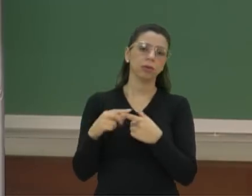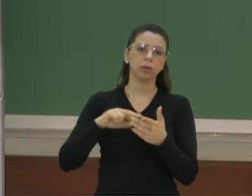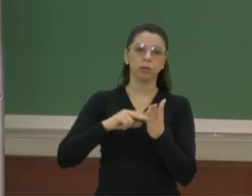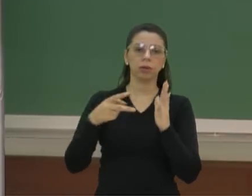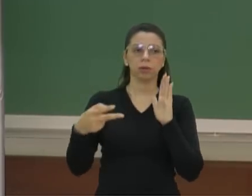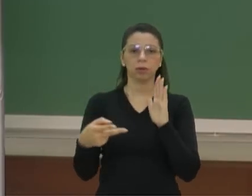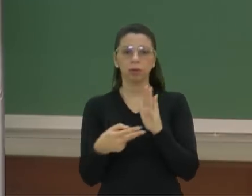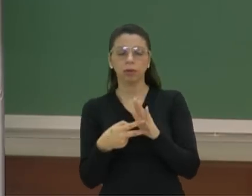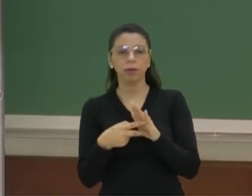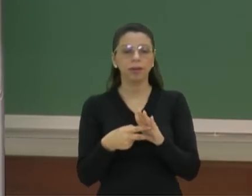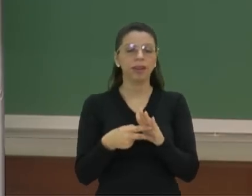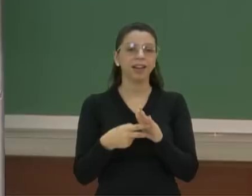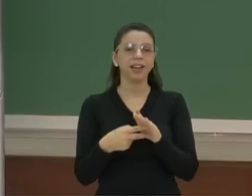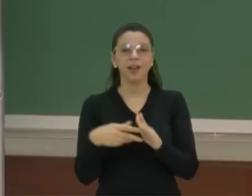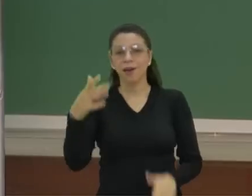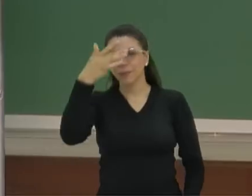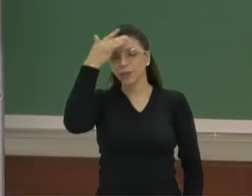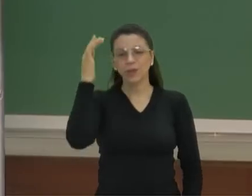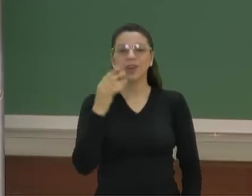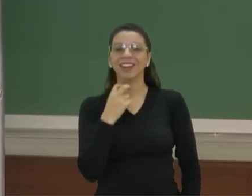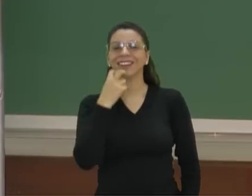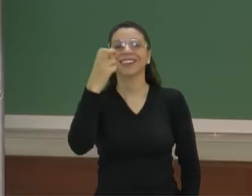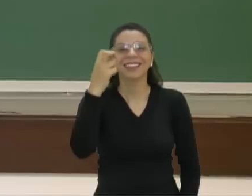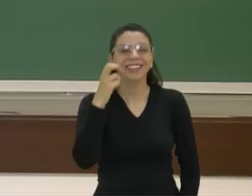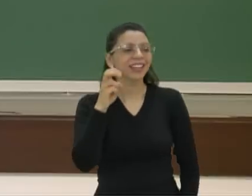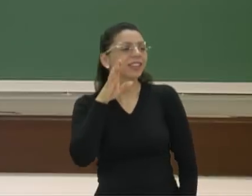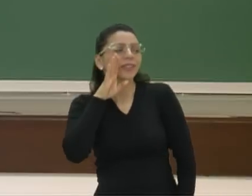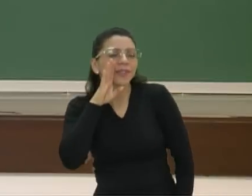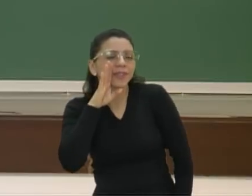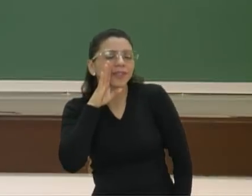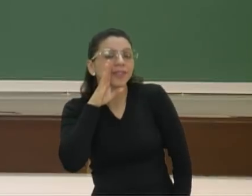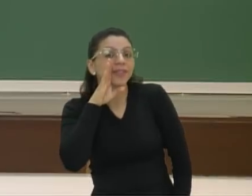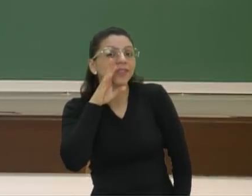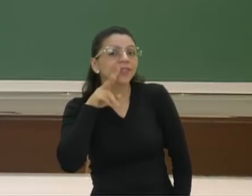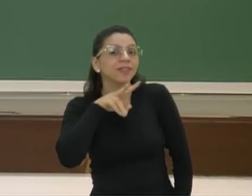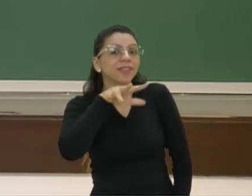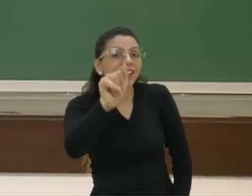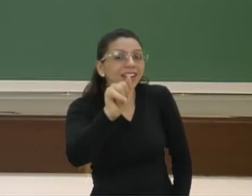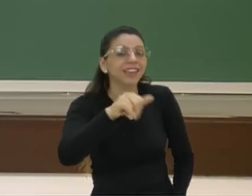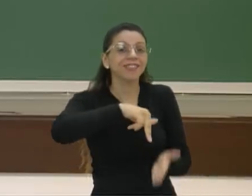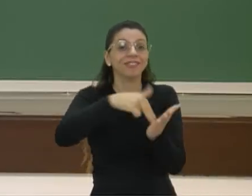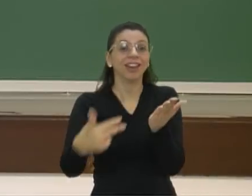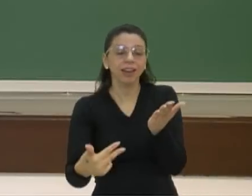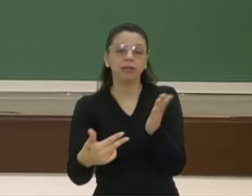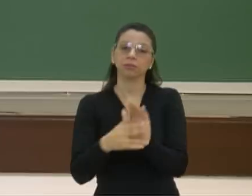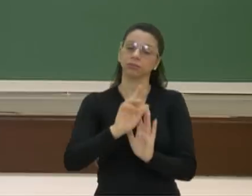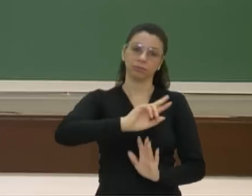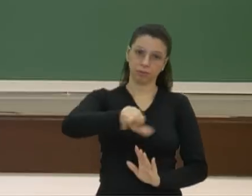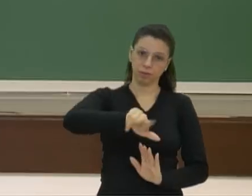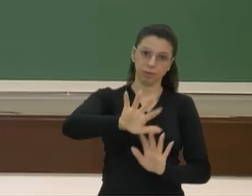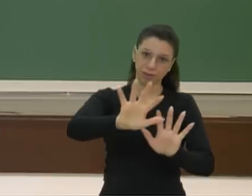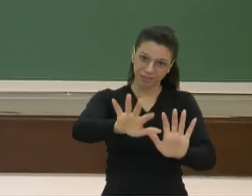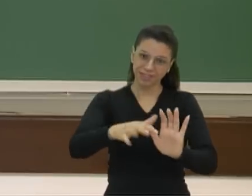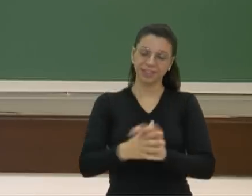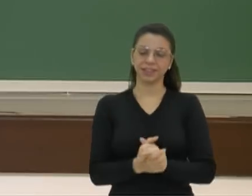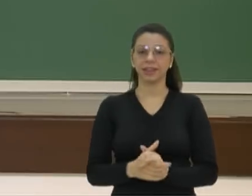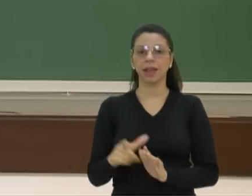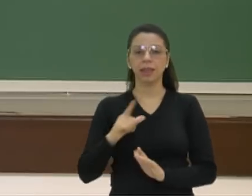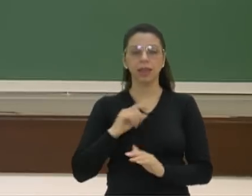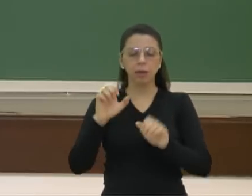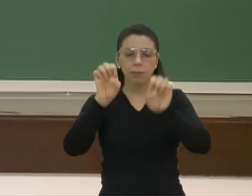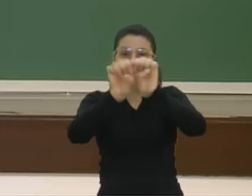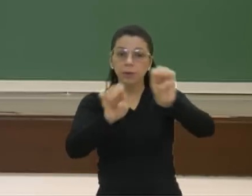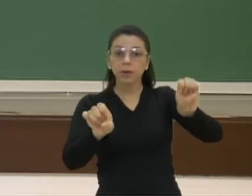cair, alguém grita, vai cair! Não é isso. Vocês acreditam que dentro da nossa orelha tem uma estrutura